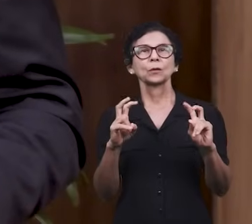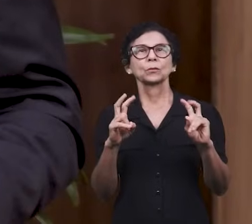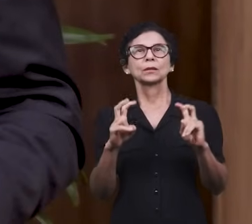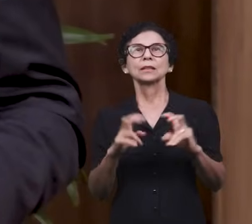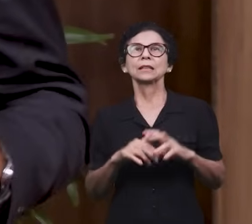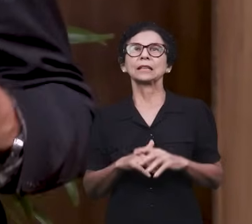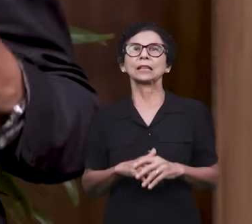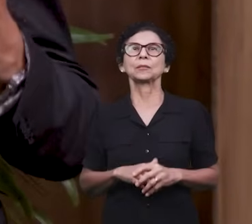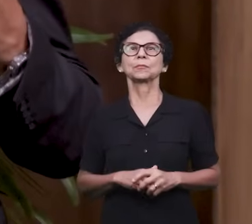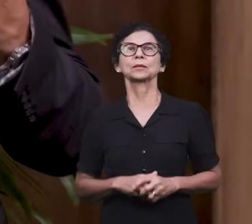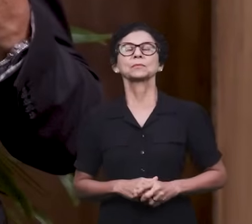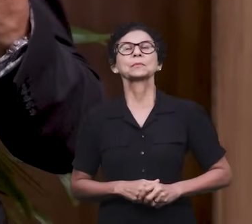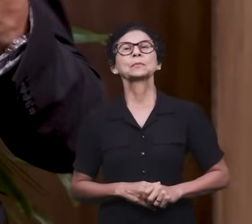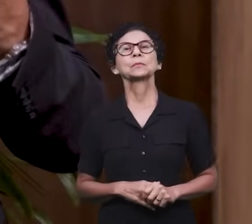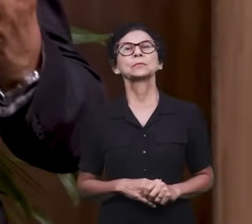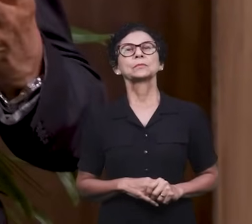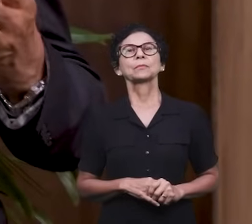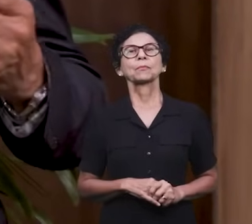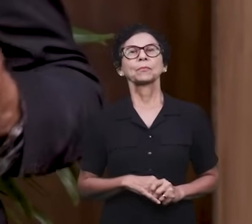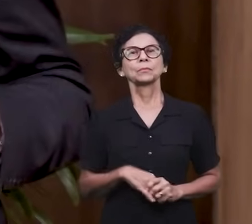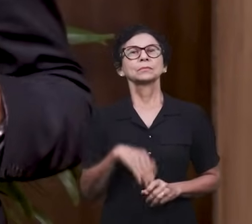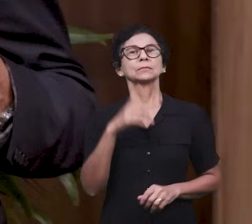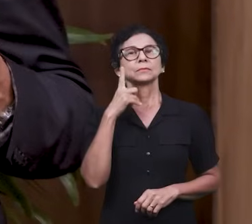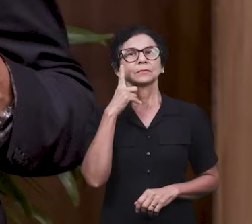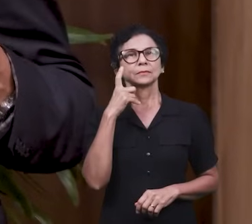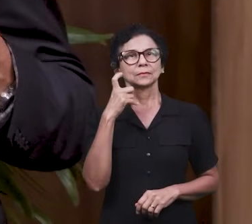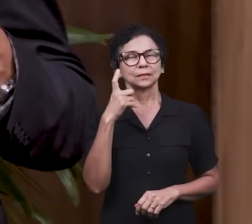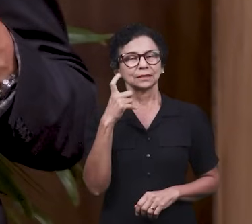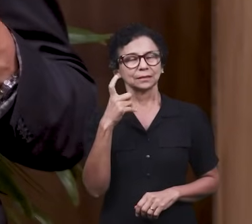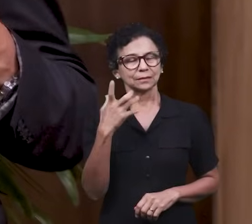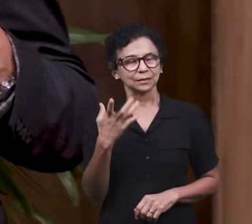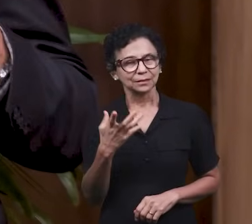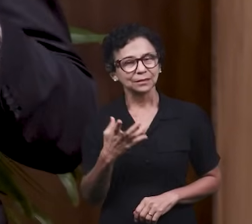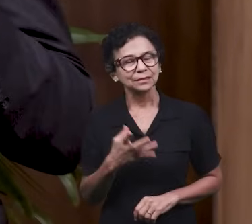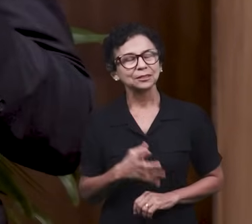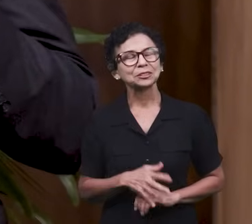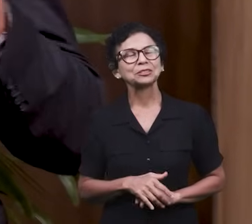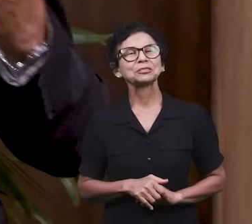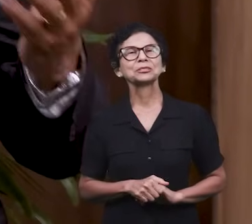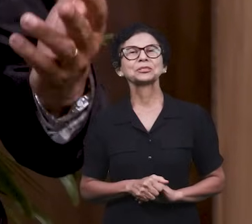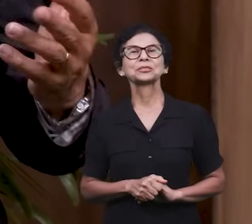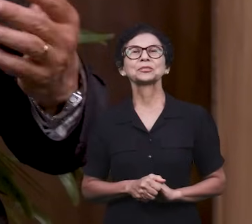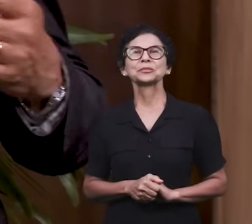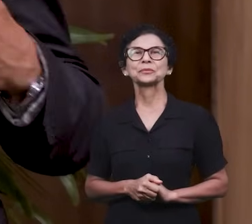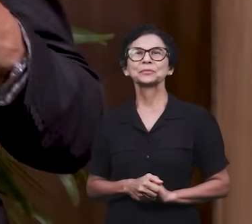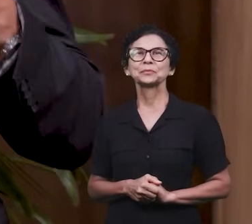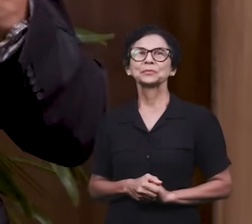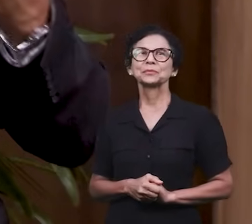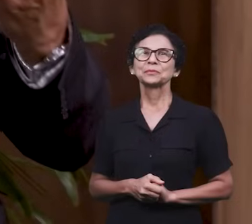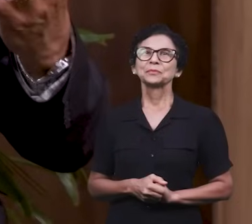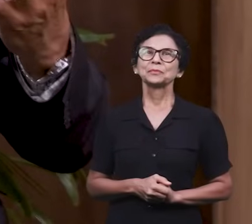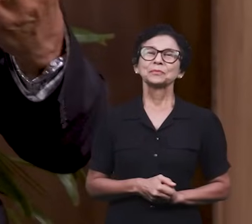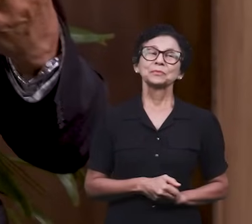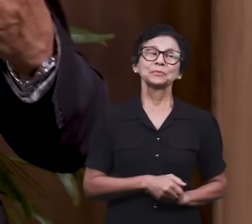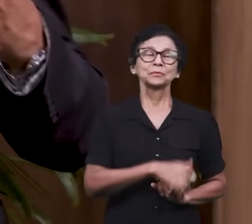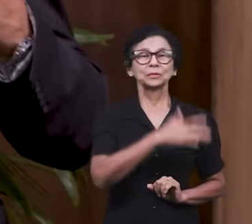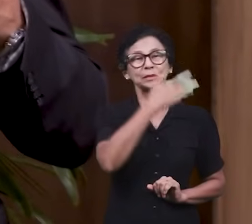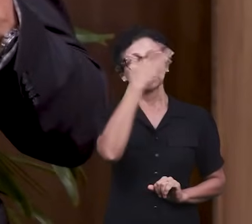programa é um tema muito interessante, motivo de questionamento de